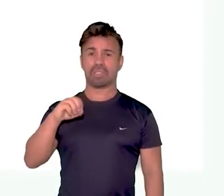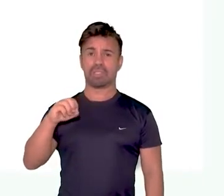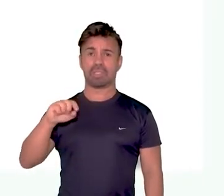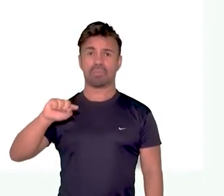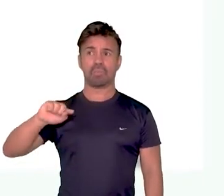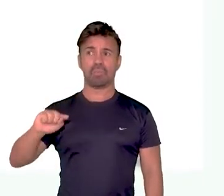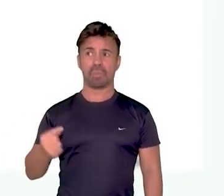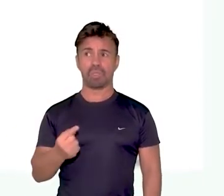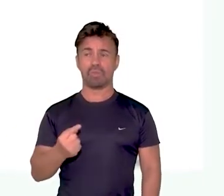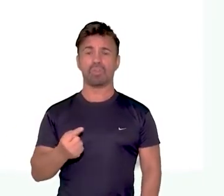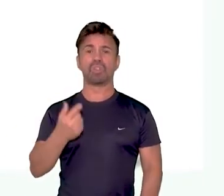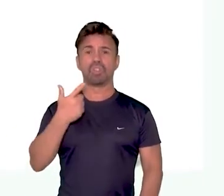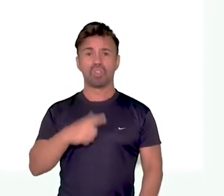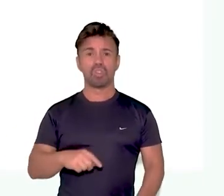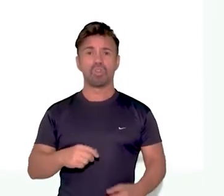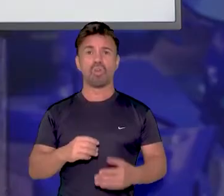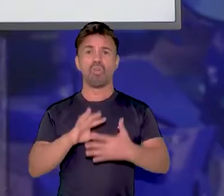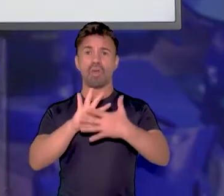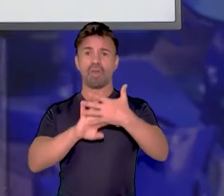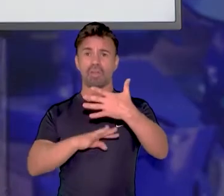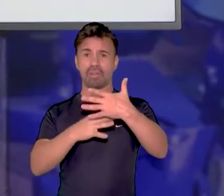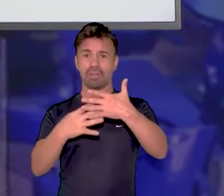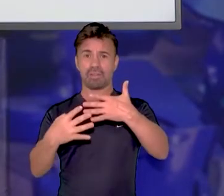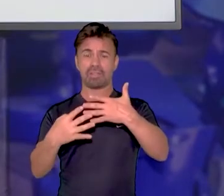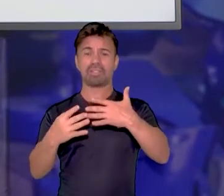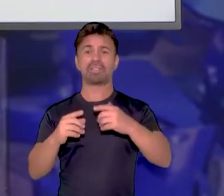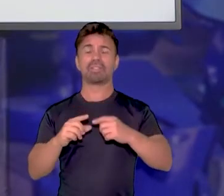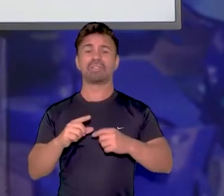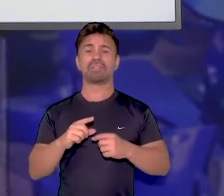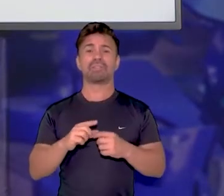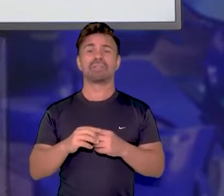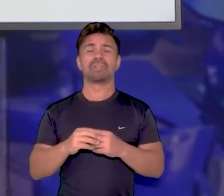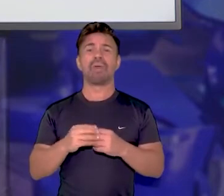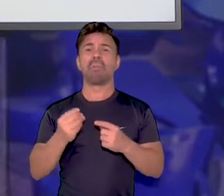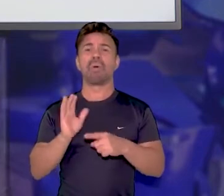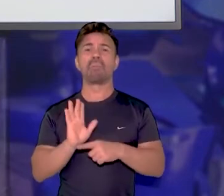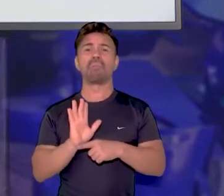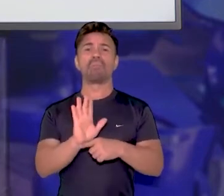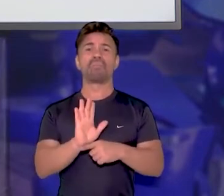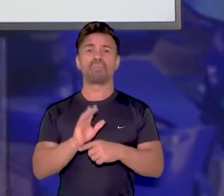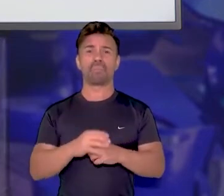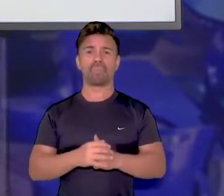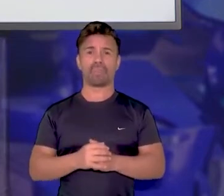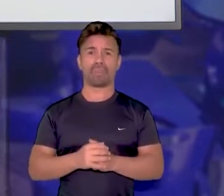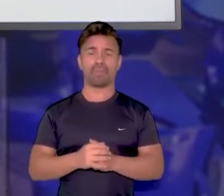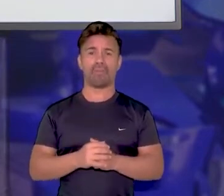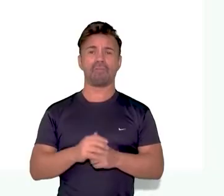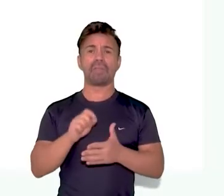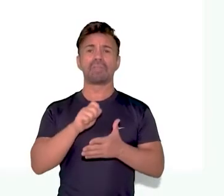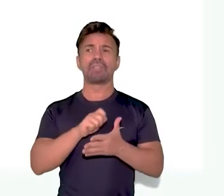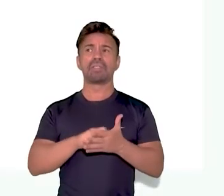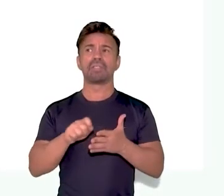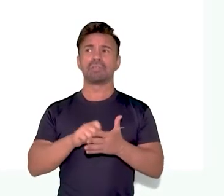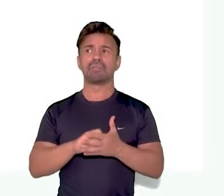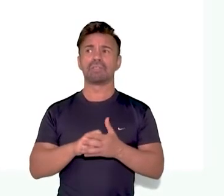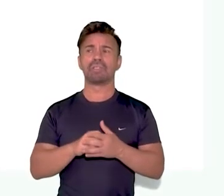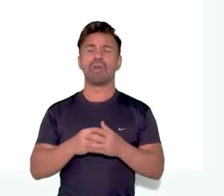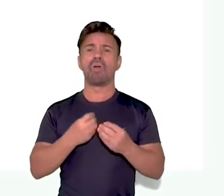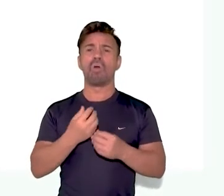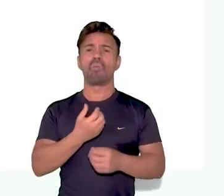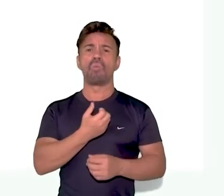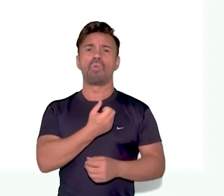mais uma vez eu vou trazer a tabelinha de ordens e classes para nos auxiliar e vou escrever lá